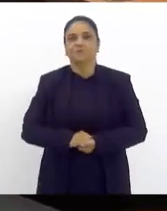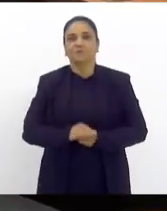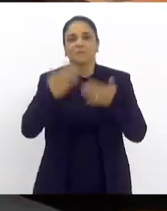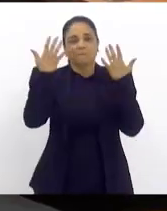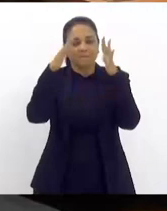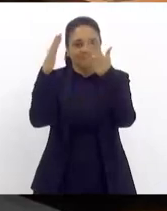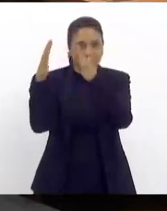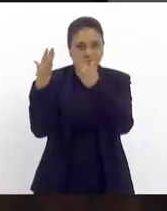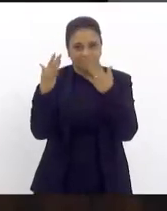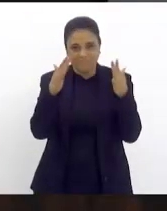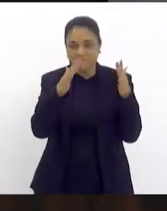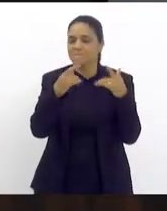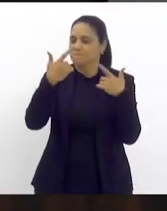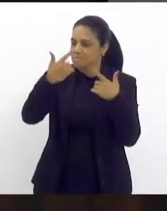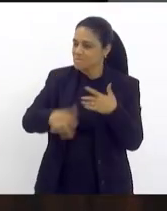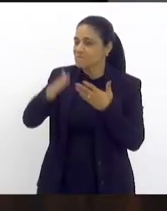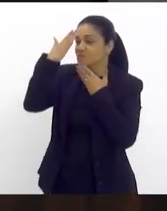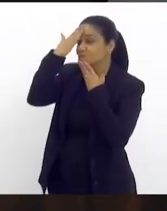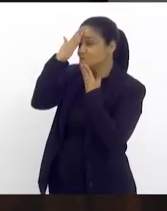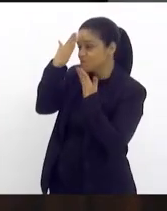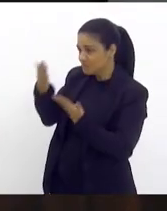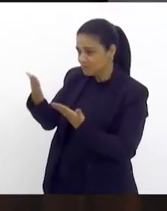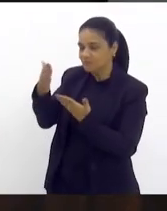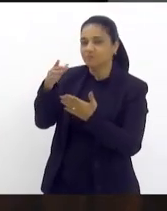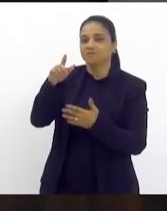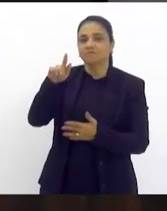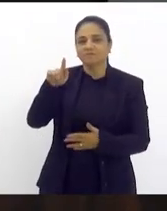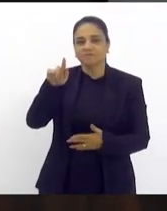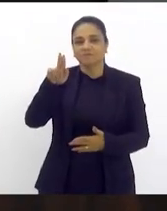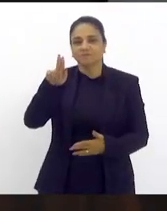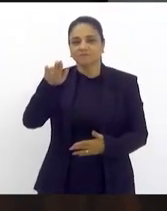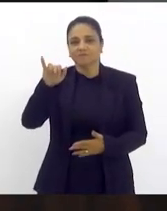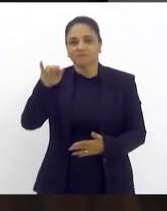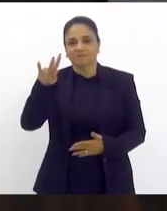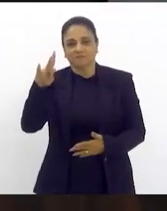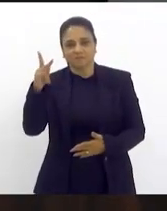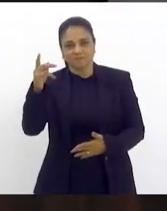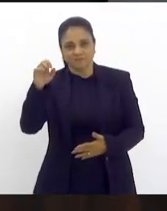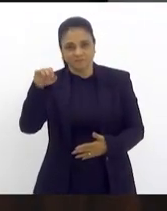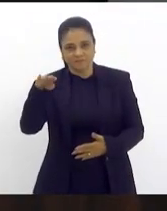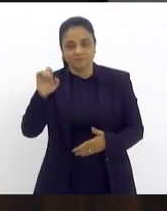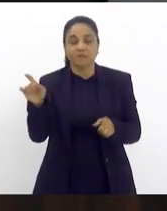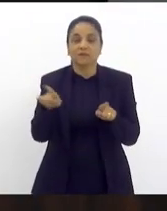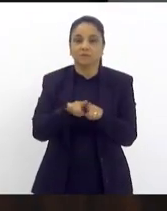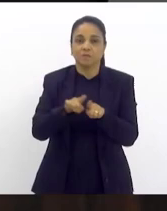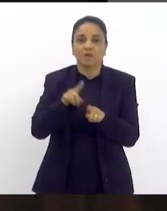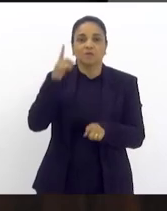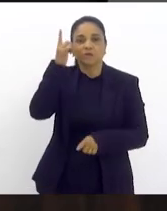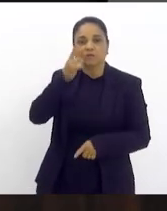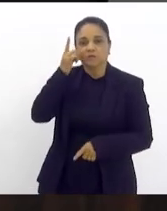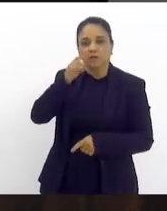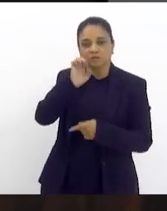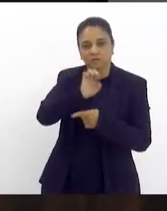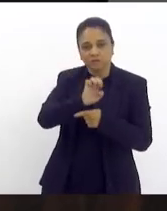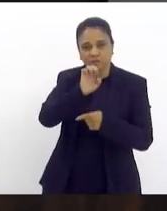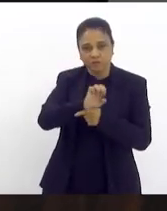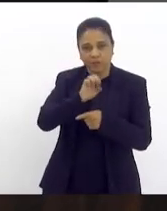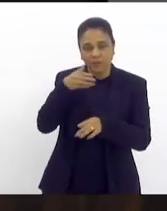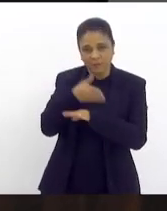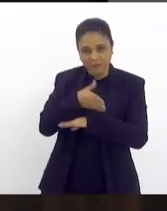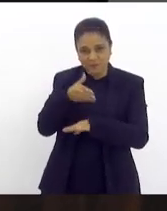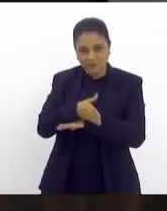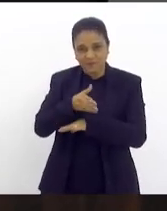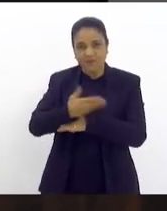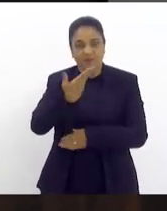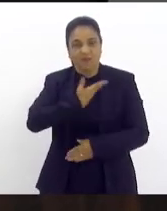Mais uma vez, obrigado, querido amigo Guilherme Schleder. Quero cumprimentar também o deputado estadual presente e querido